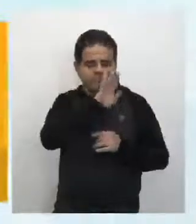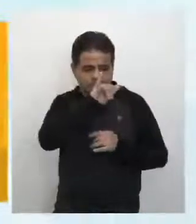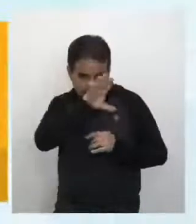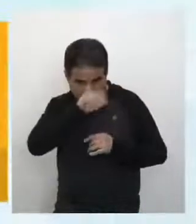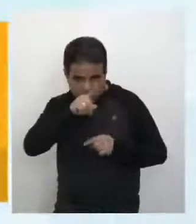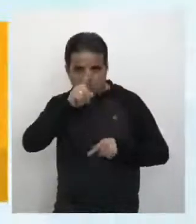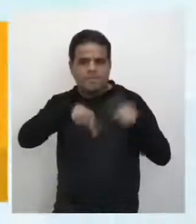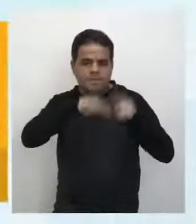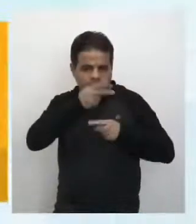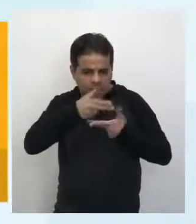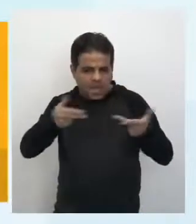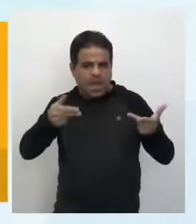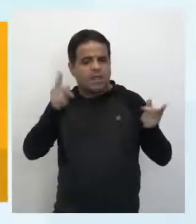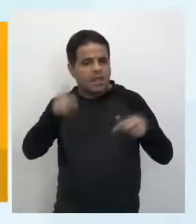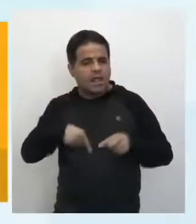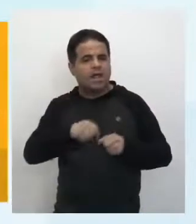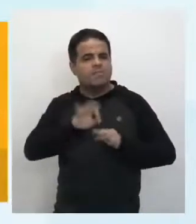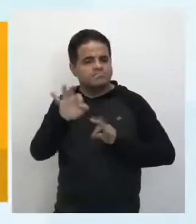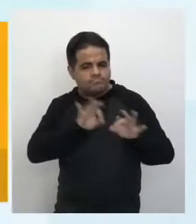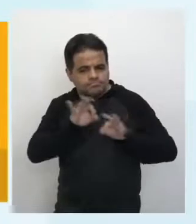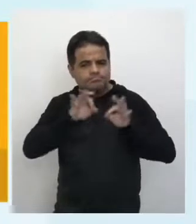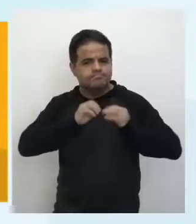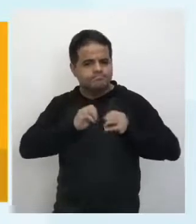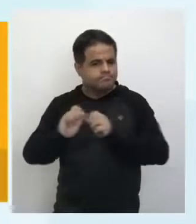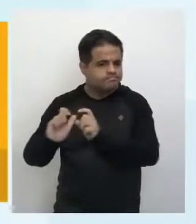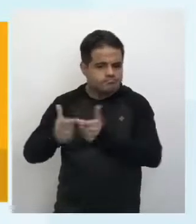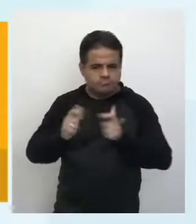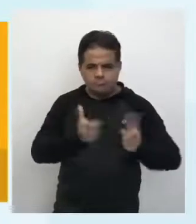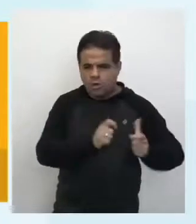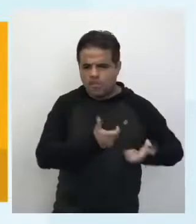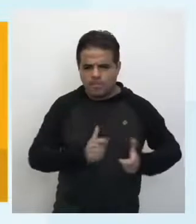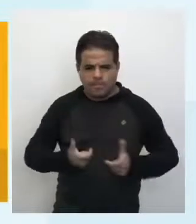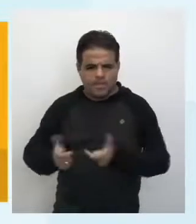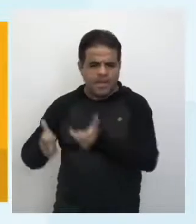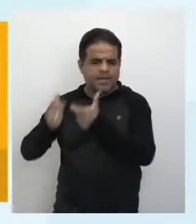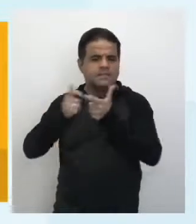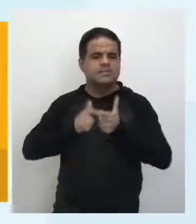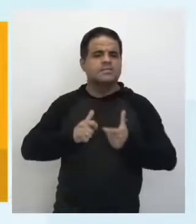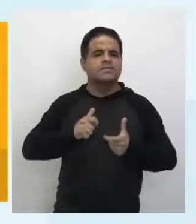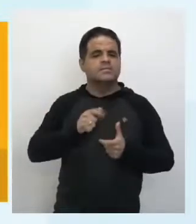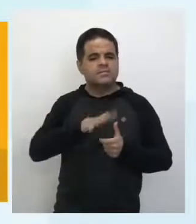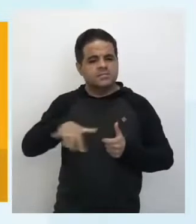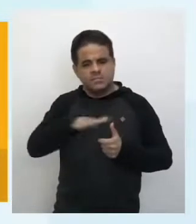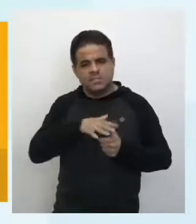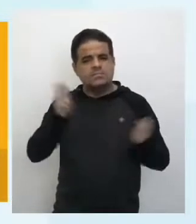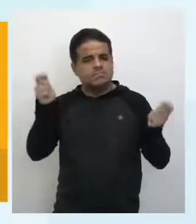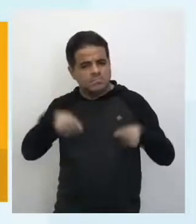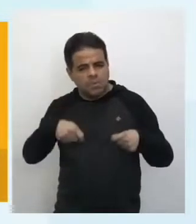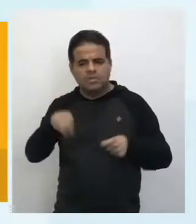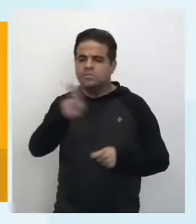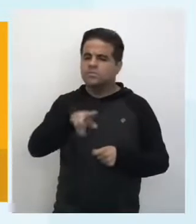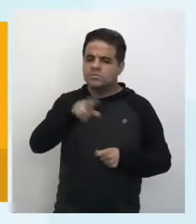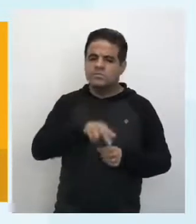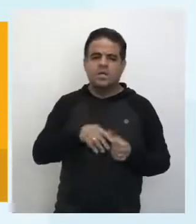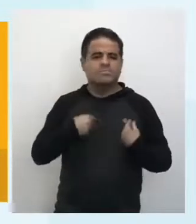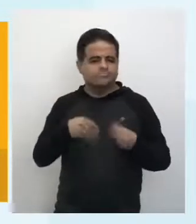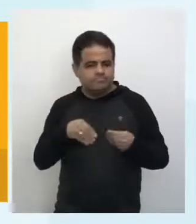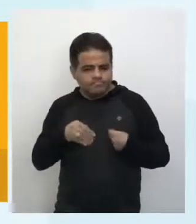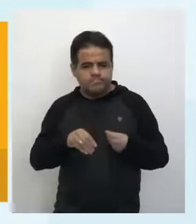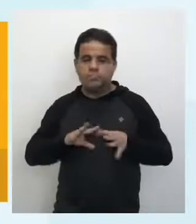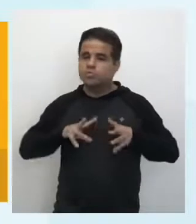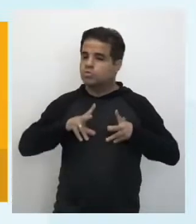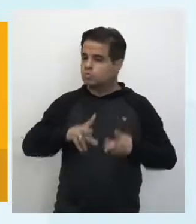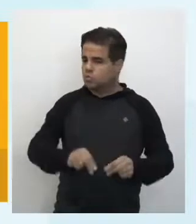de maneira geral, eles são reprojetados em peças moldadas ou usinadas, e podem, então, ser sintéticos. Então, nem